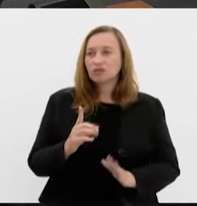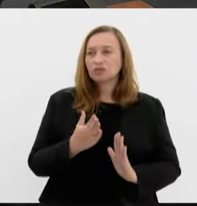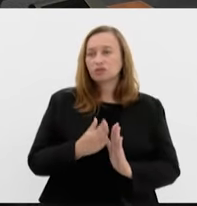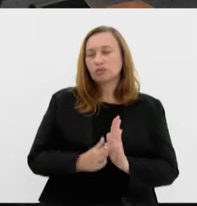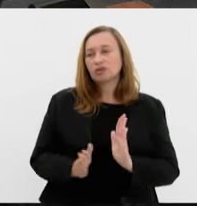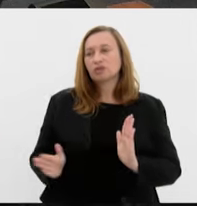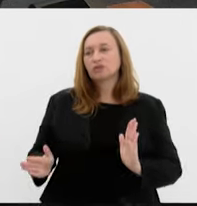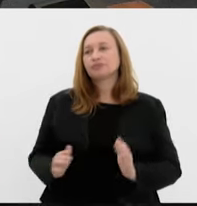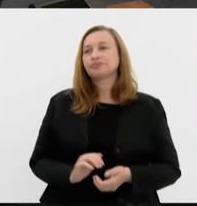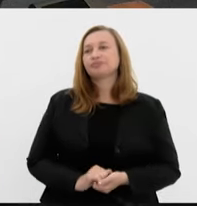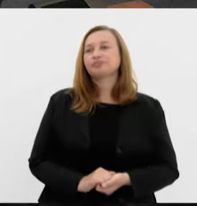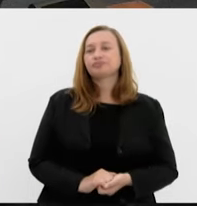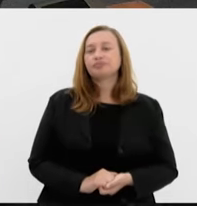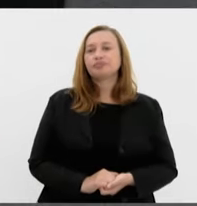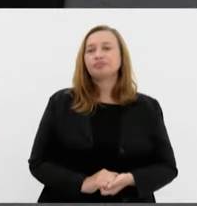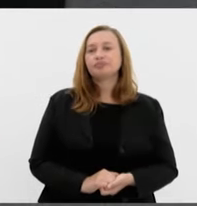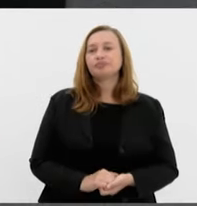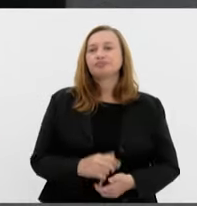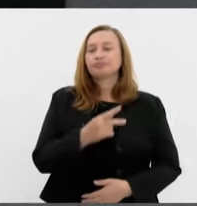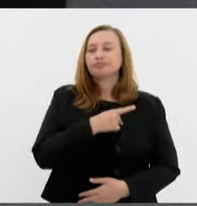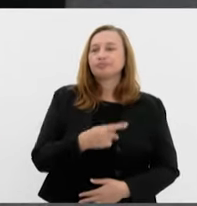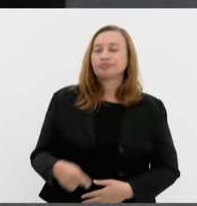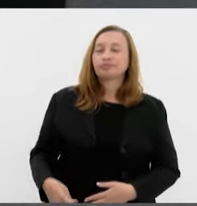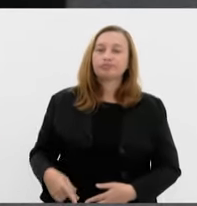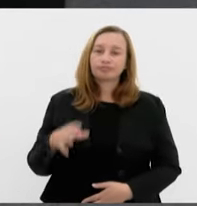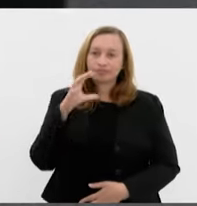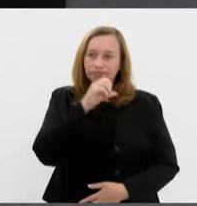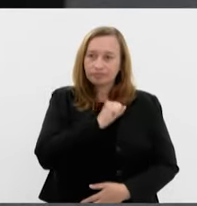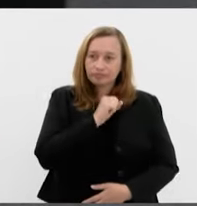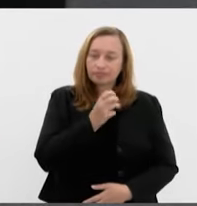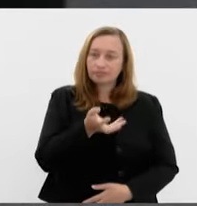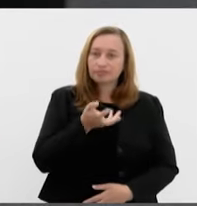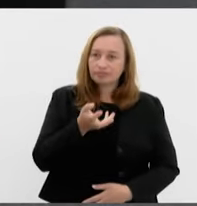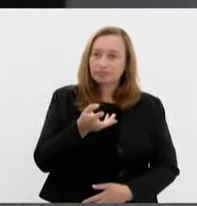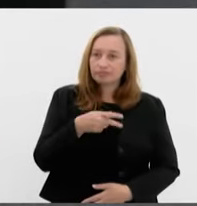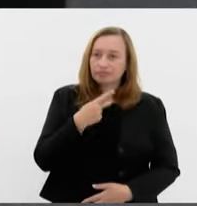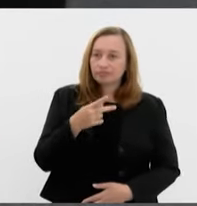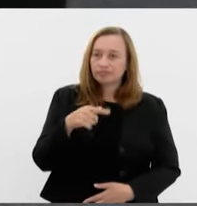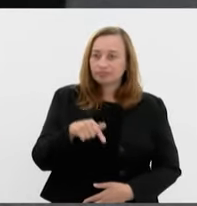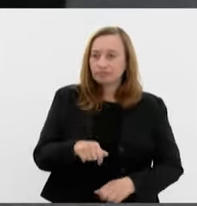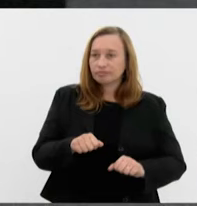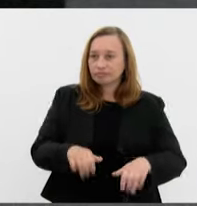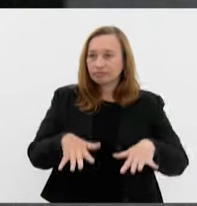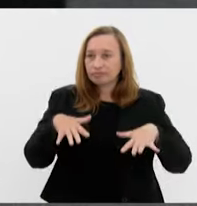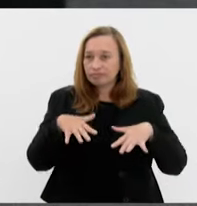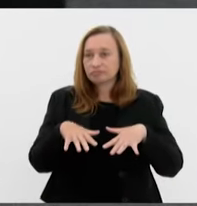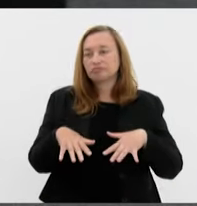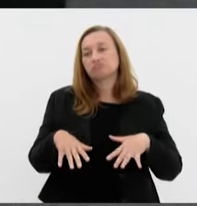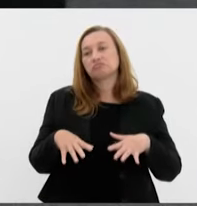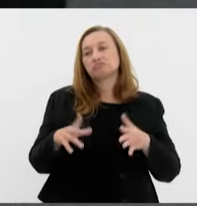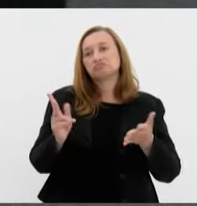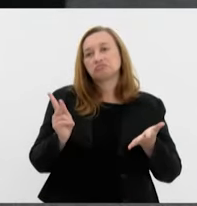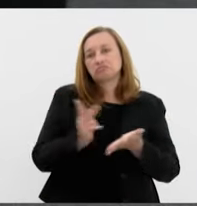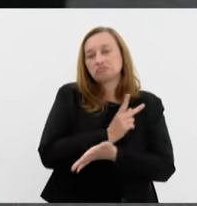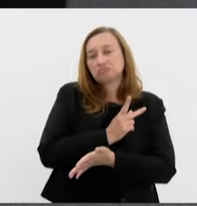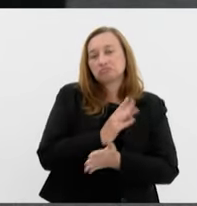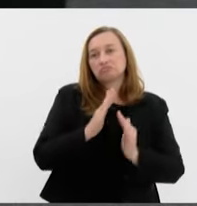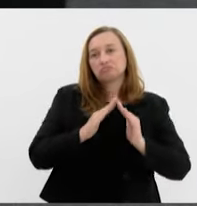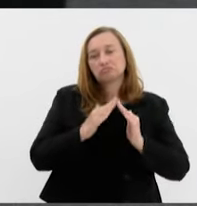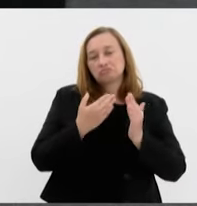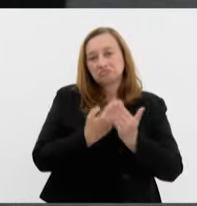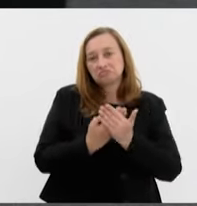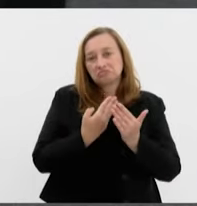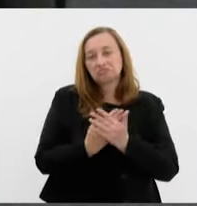Presidente pela ordem Presidente é rápido mas eu quero trazer aqui ao plenário uma situação grave que tá acontecendo numa escola que tá nos